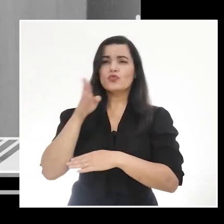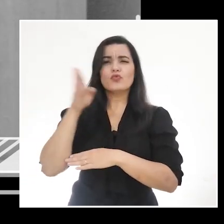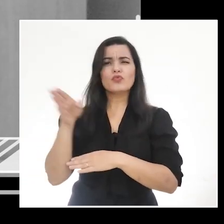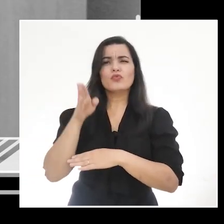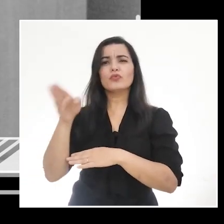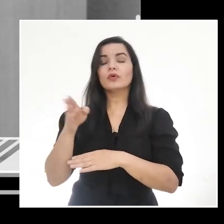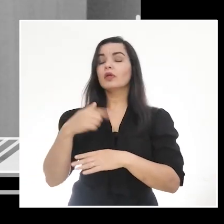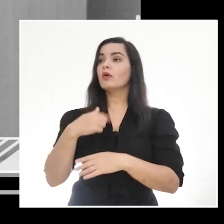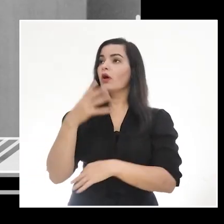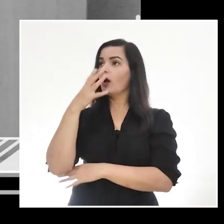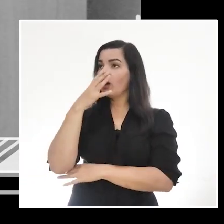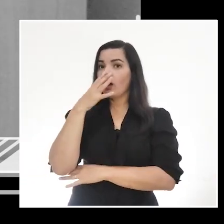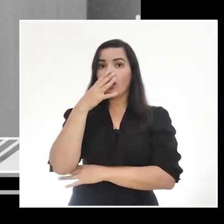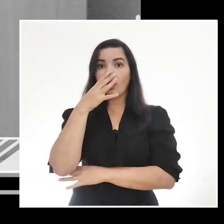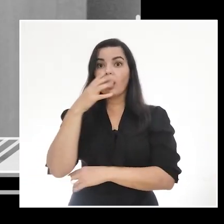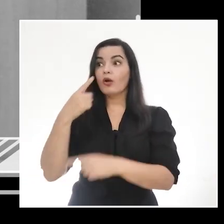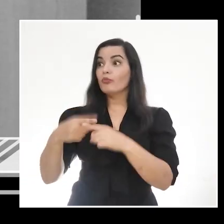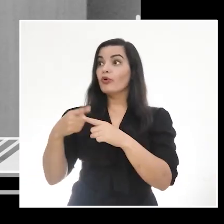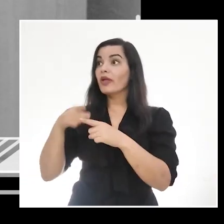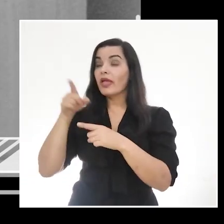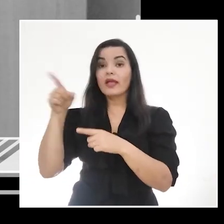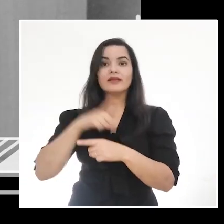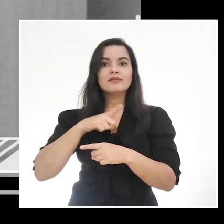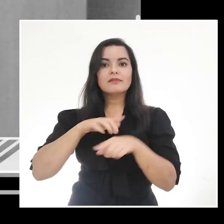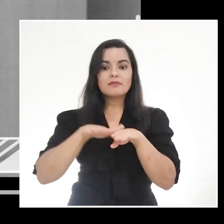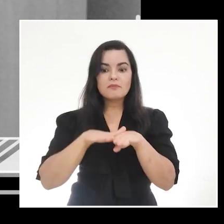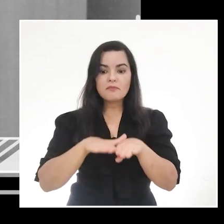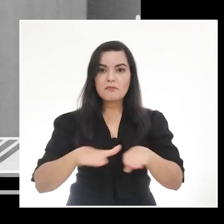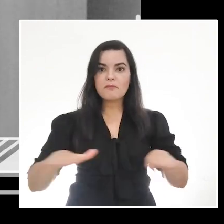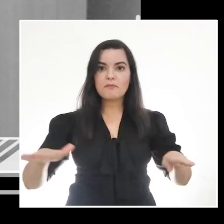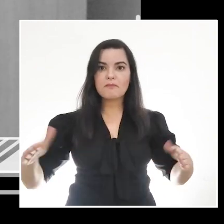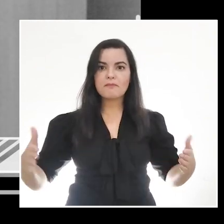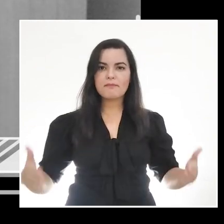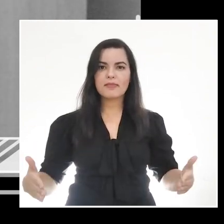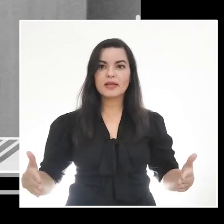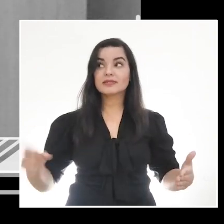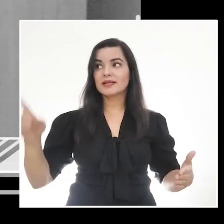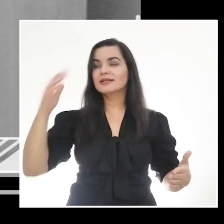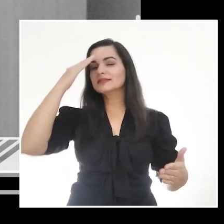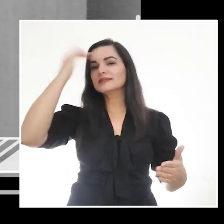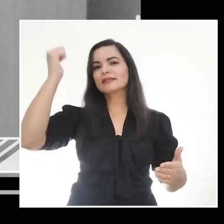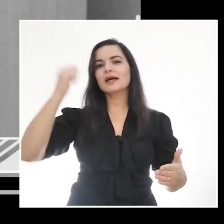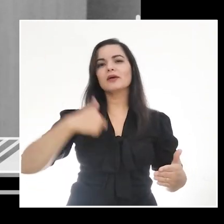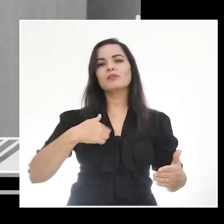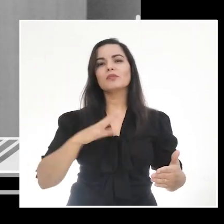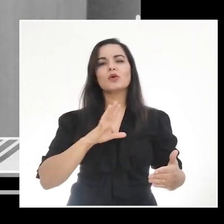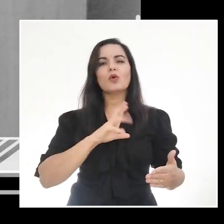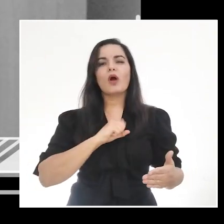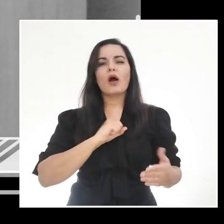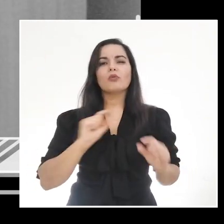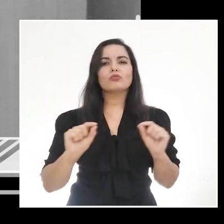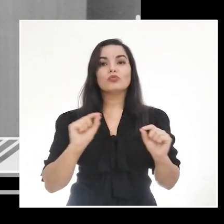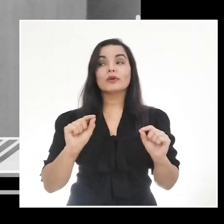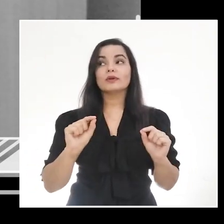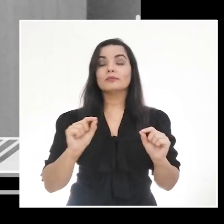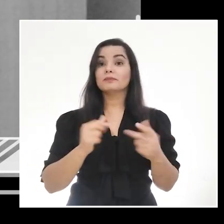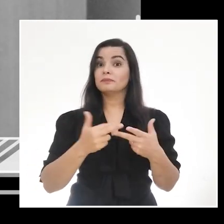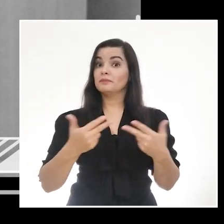convidar para ir na casa dele. Eu cheguei na casa dele, fui várias vezes. Eu fiquei impressionado porque ele tinha uma